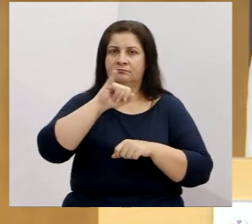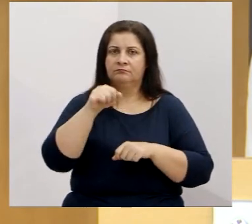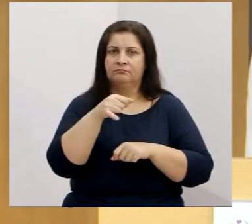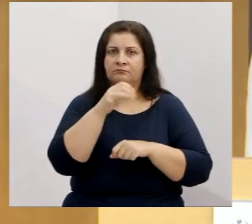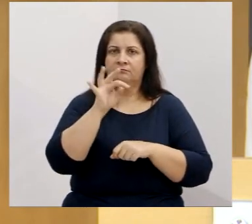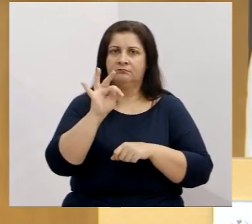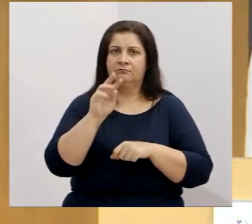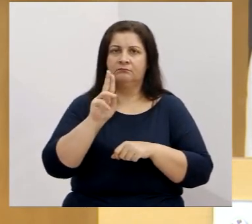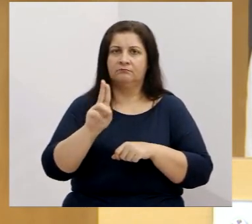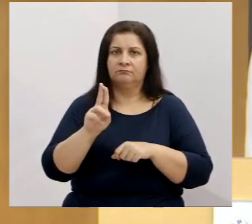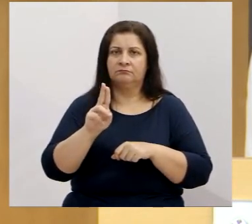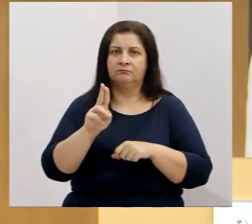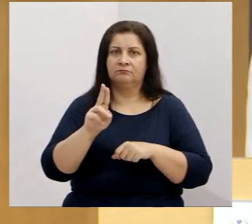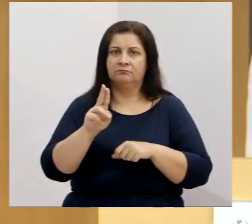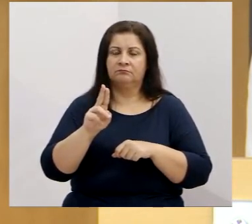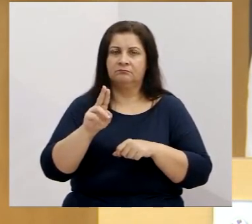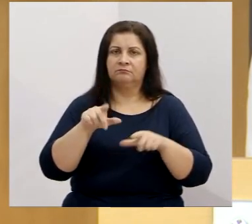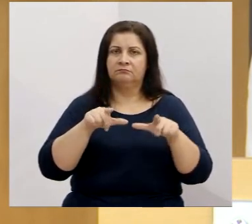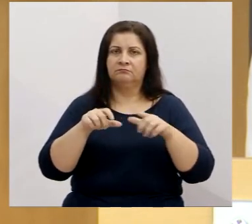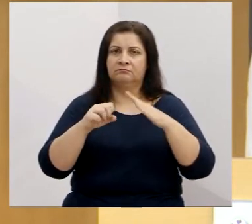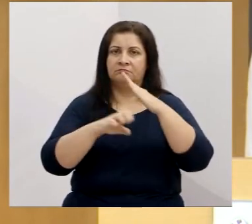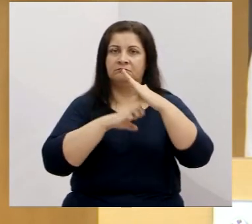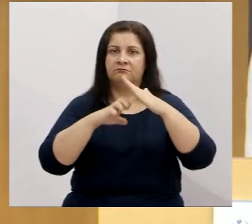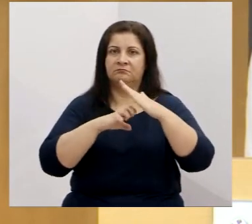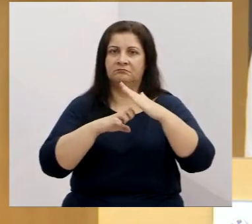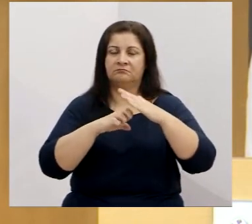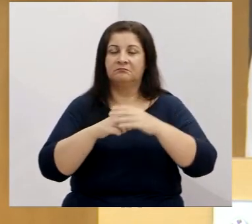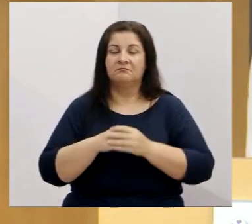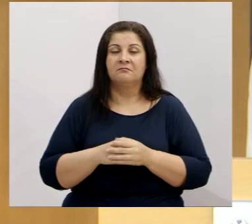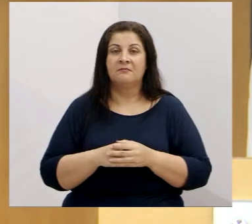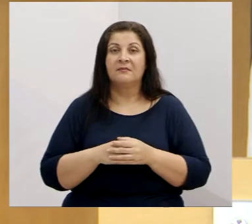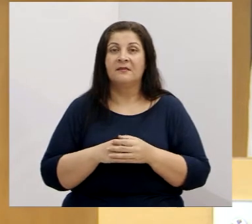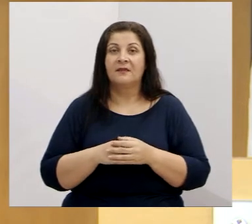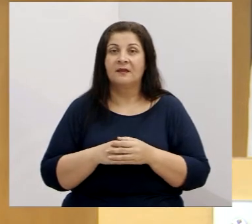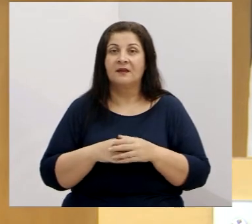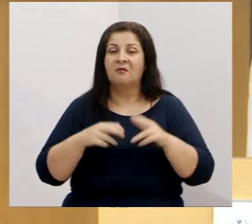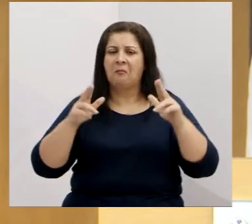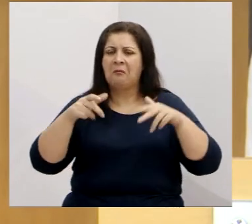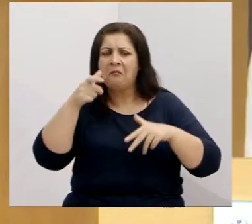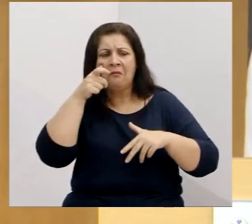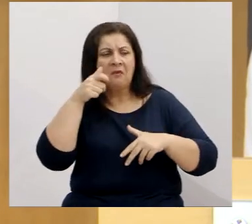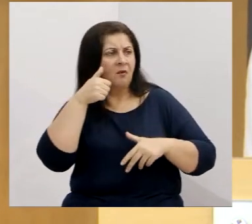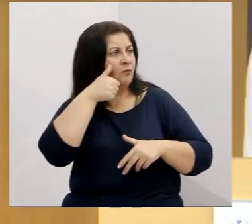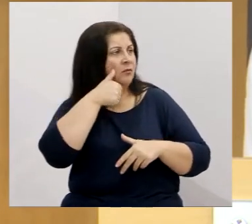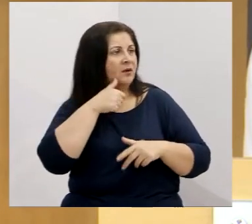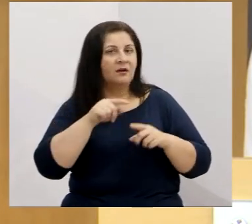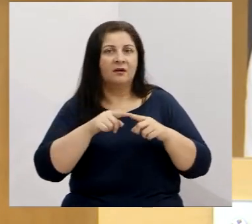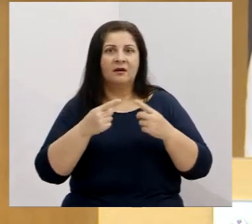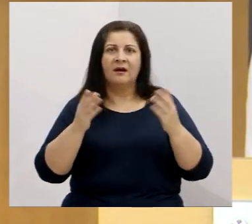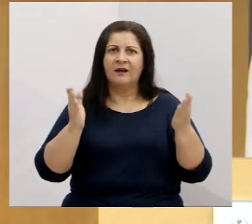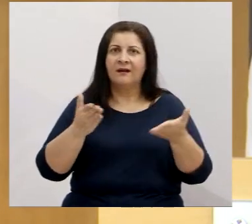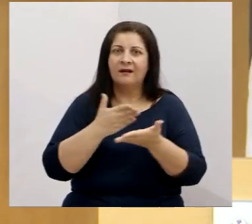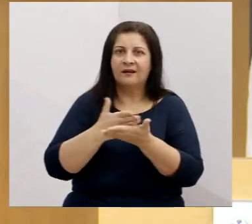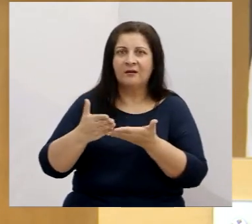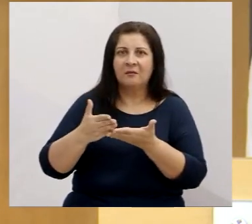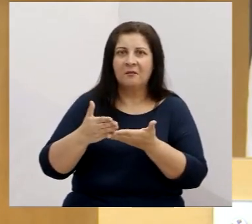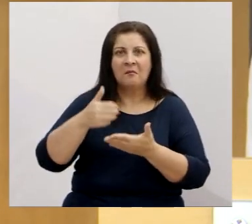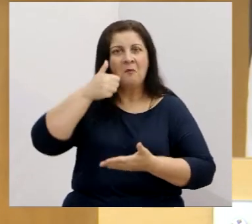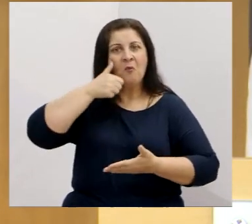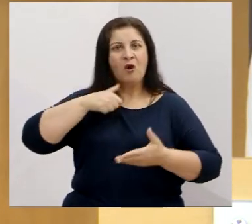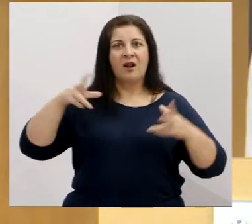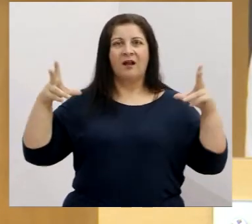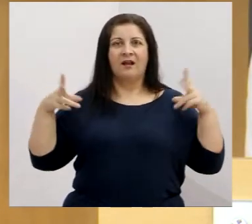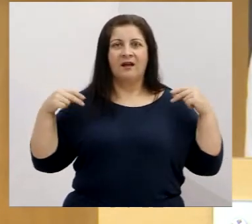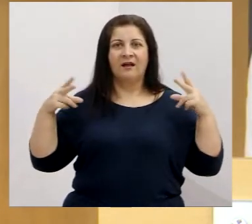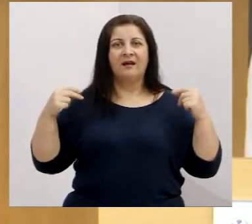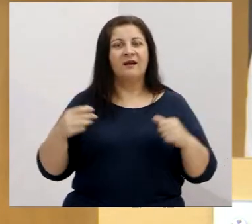e nessa empresa nunca eu vi uma mulher motorista e o ano passado a gente começou ver em várias linhas aqui da nossa cidade a mulher